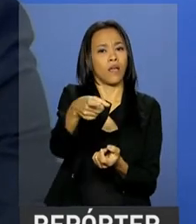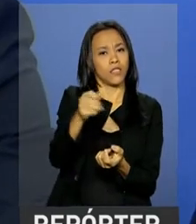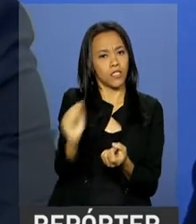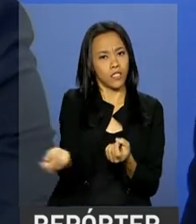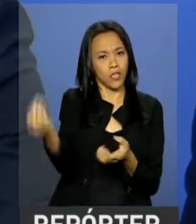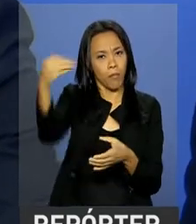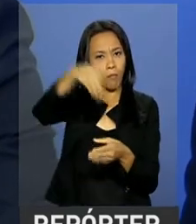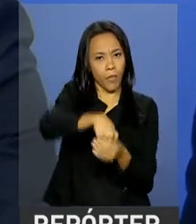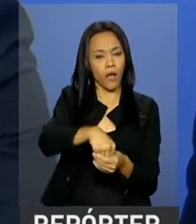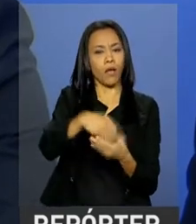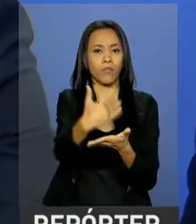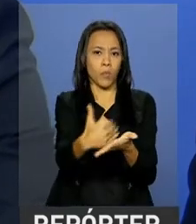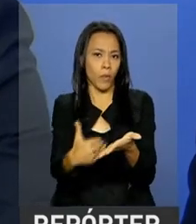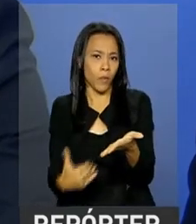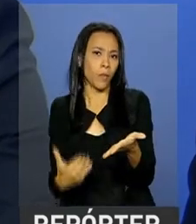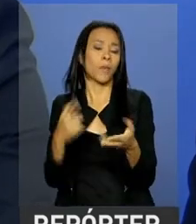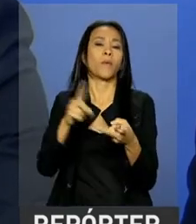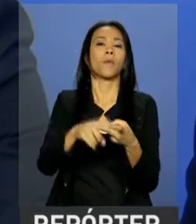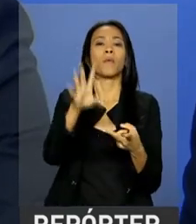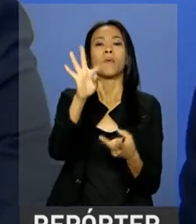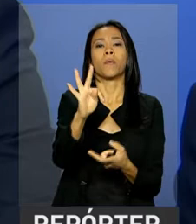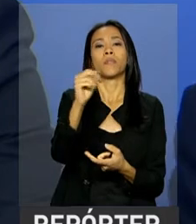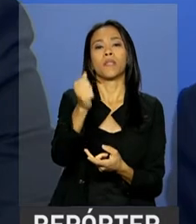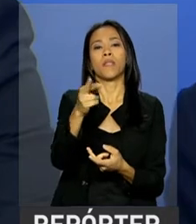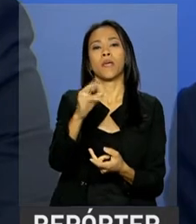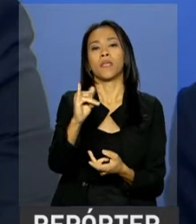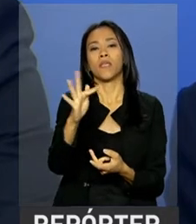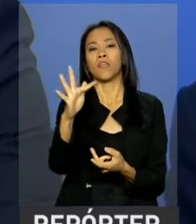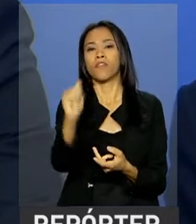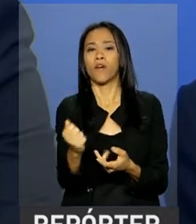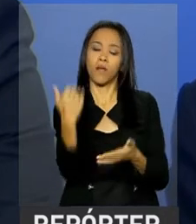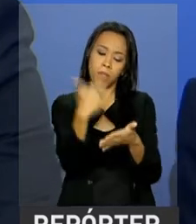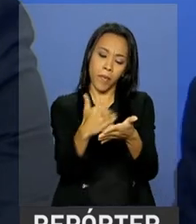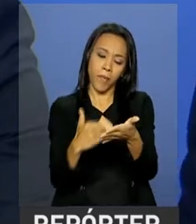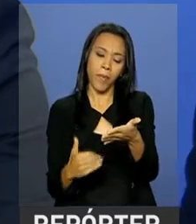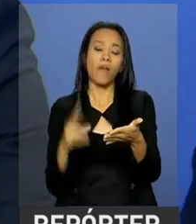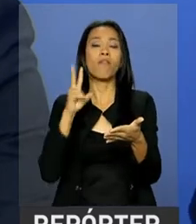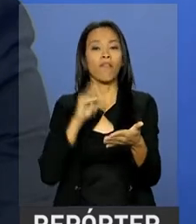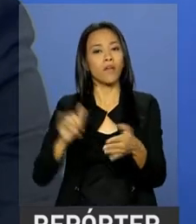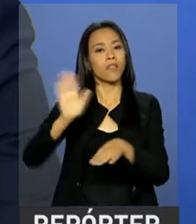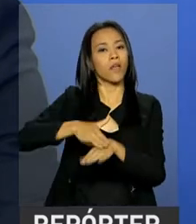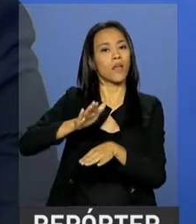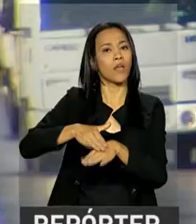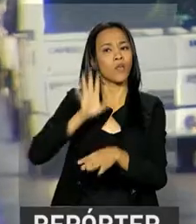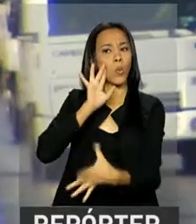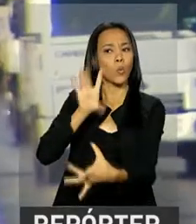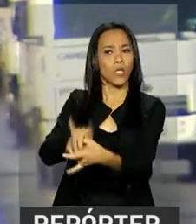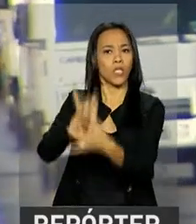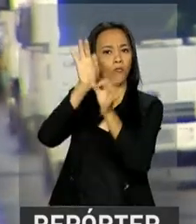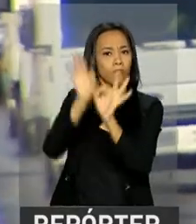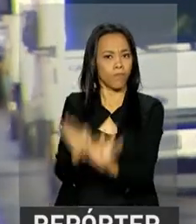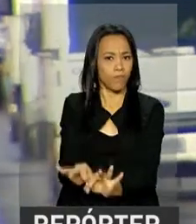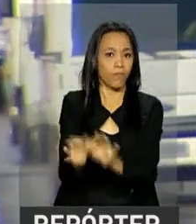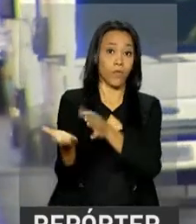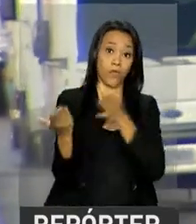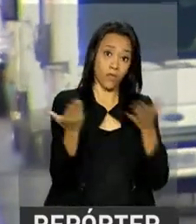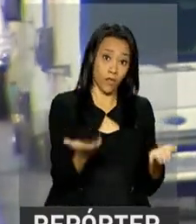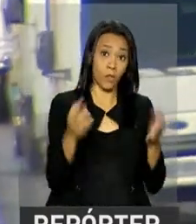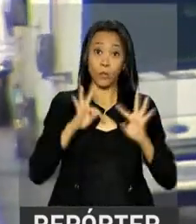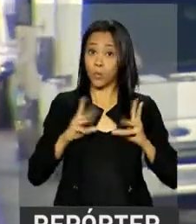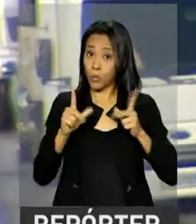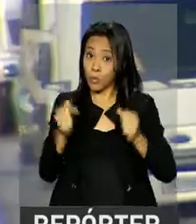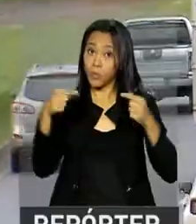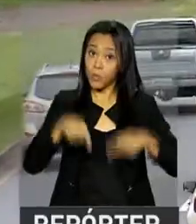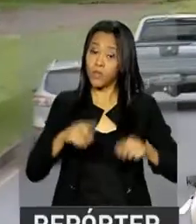as tarifas, elas serão definidas em função, calcadas na realidade. Tudo isso deu mais